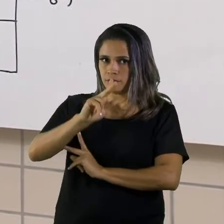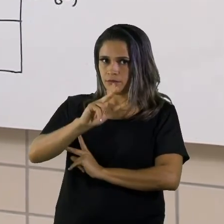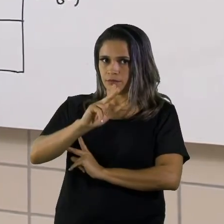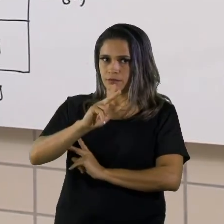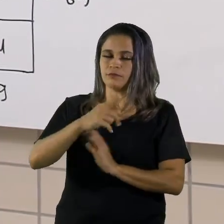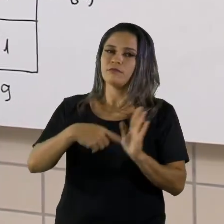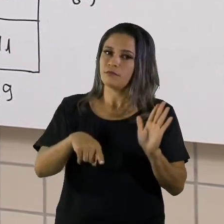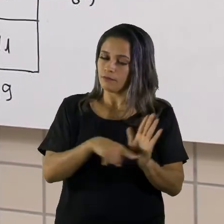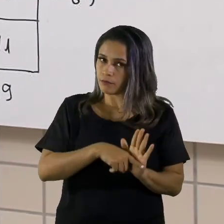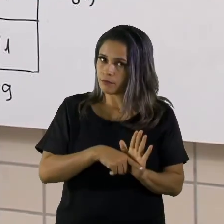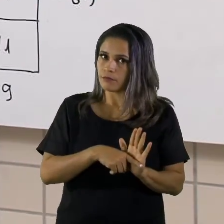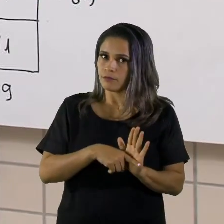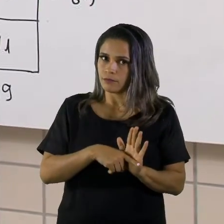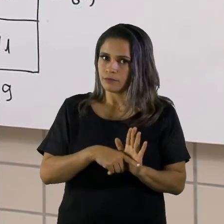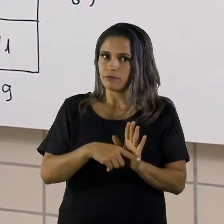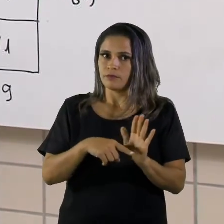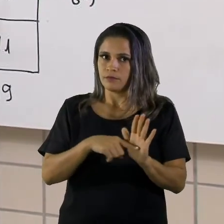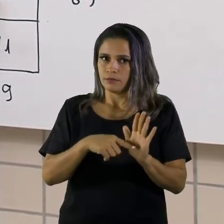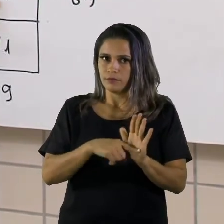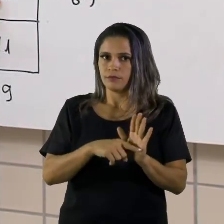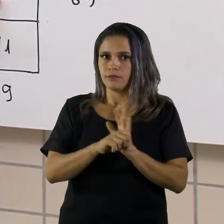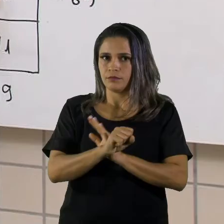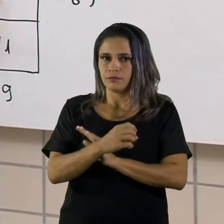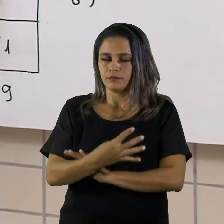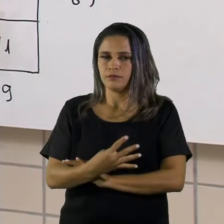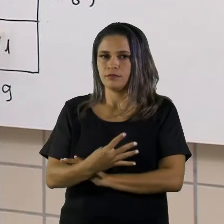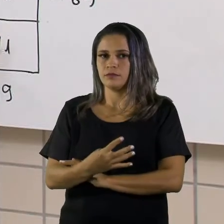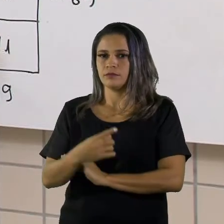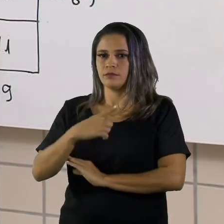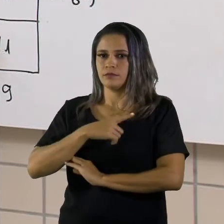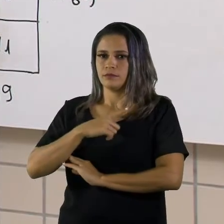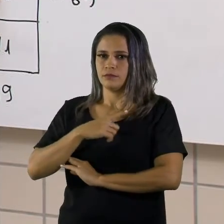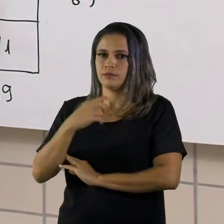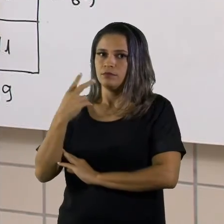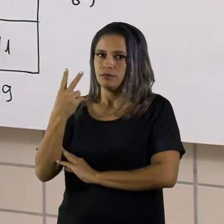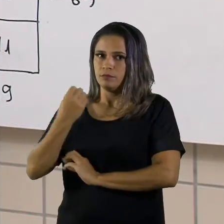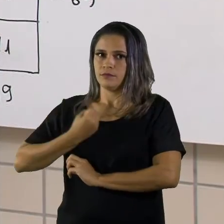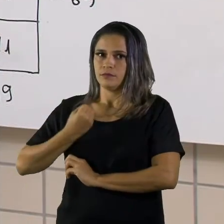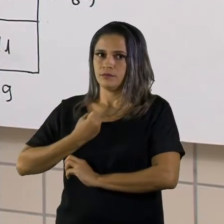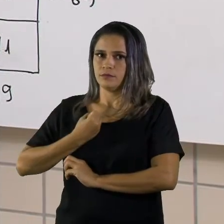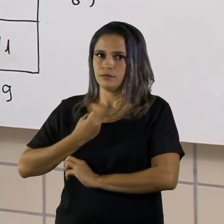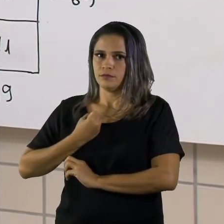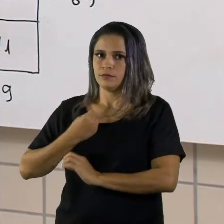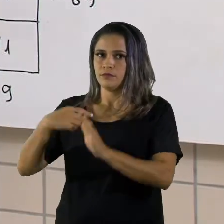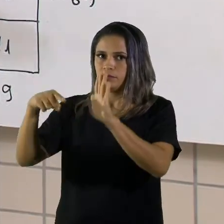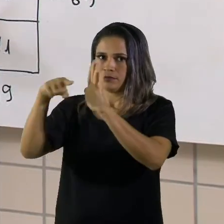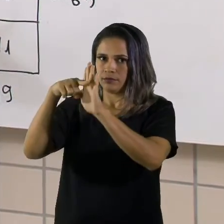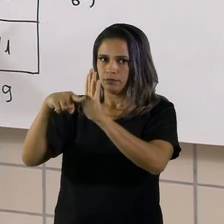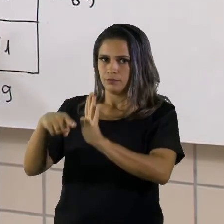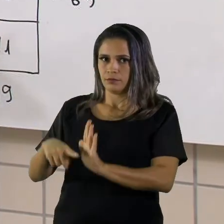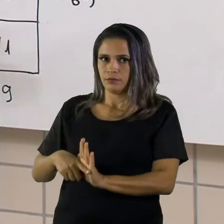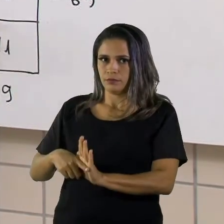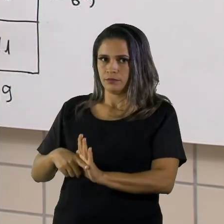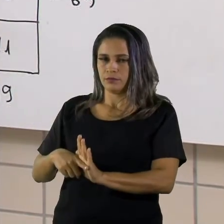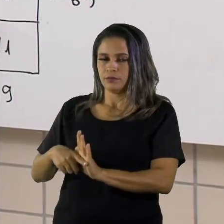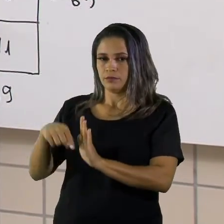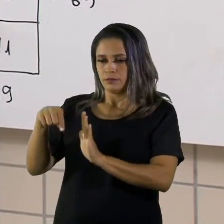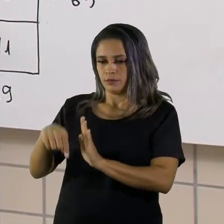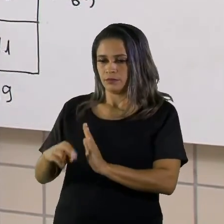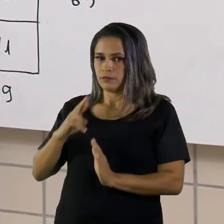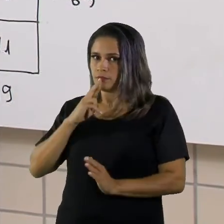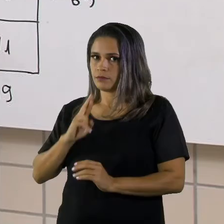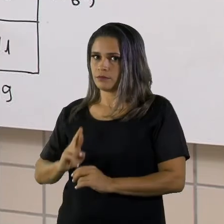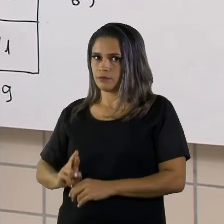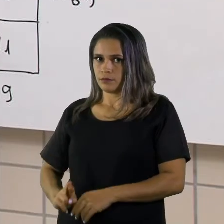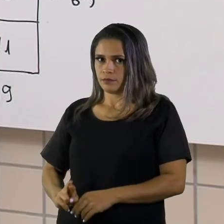negativo. Então, deu menos 84. Nesse caso aqui, eu tenho dois números negativos. O produto vai ser positivo, né? Quando os